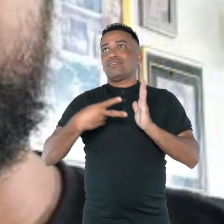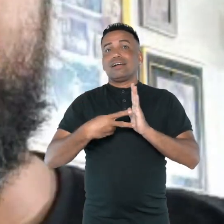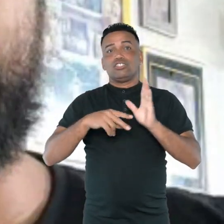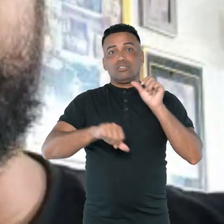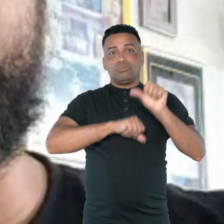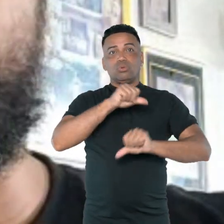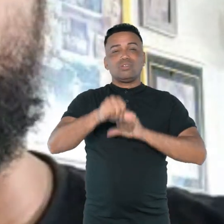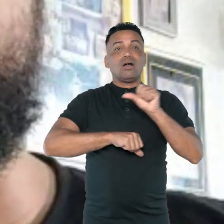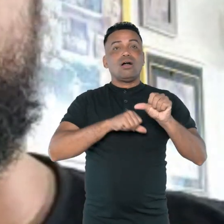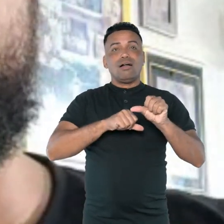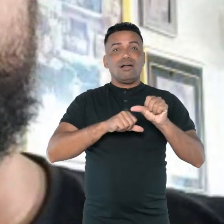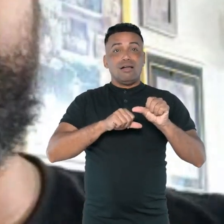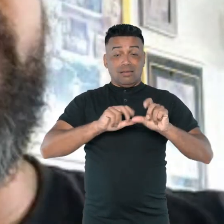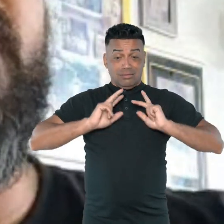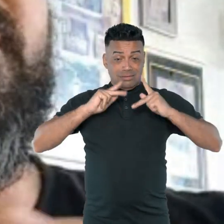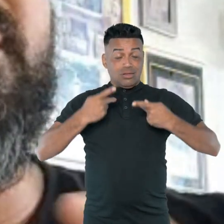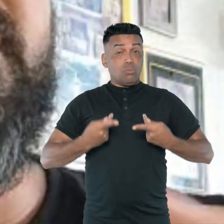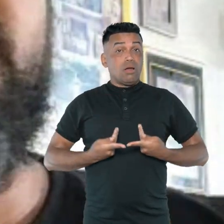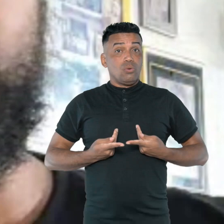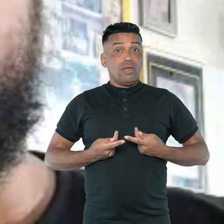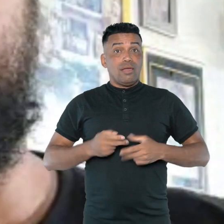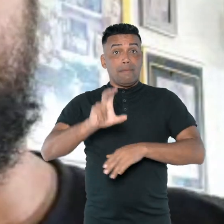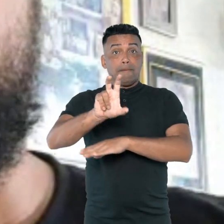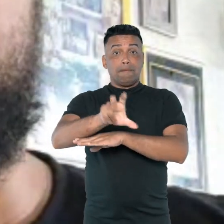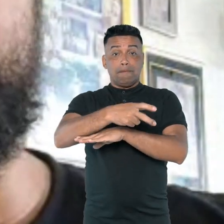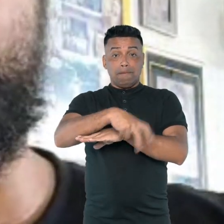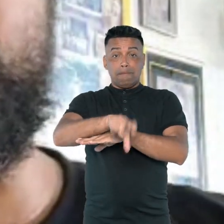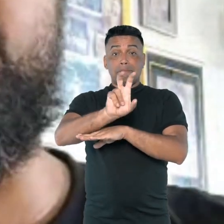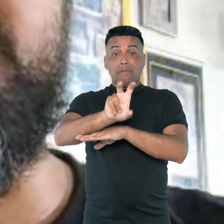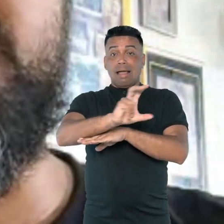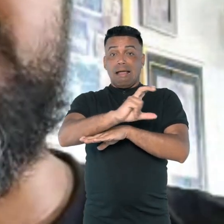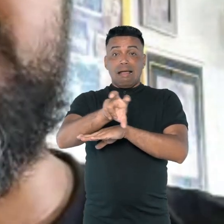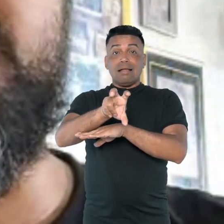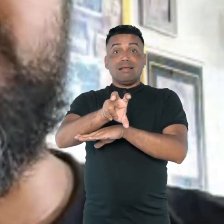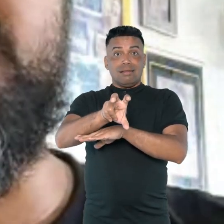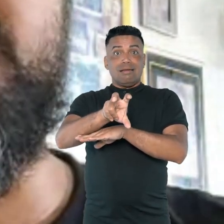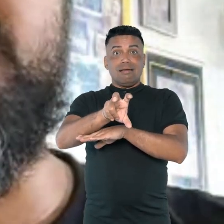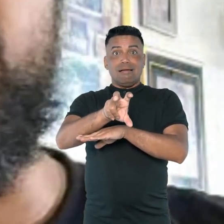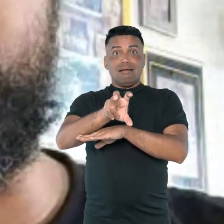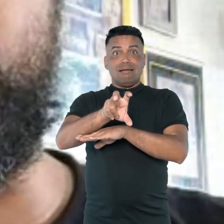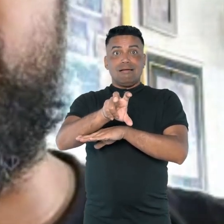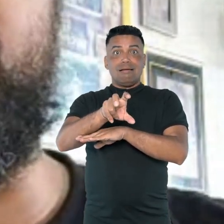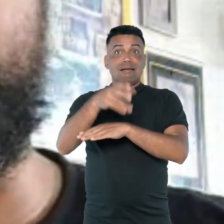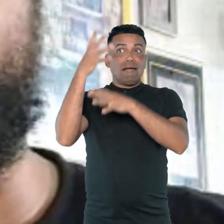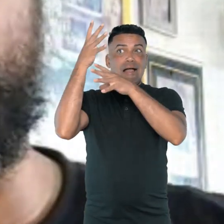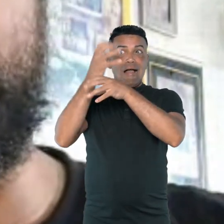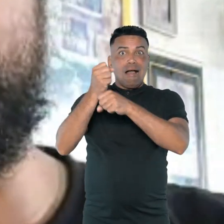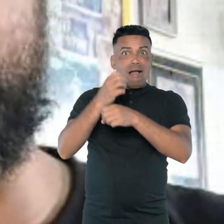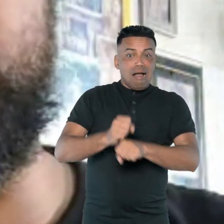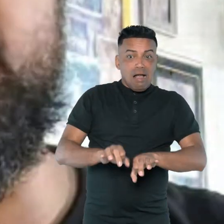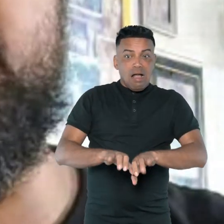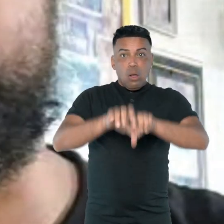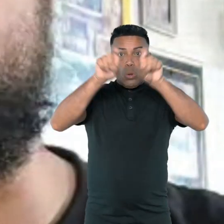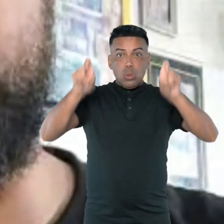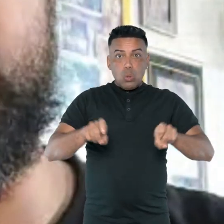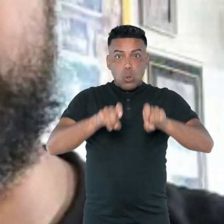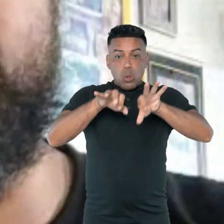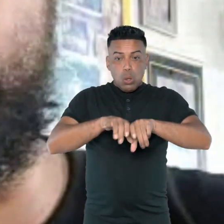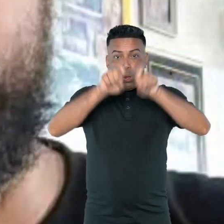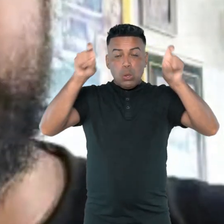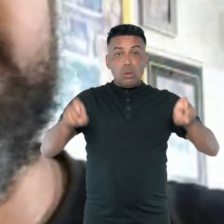transformar a gente em máquina, em algoritmo, em pessoas manipuladas ali por interesses que a